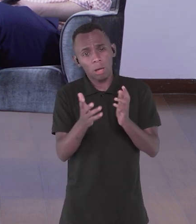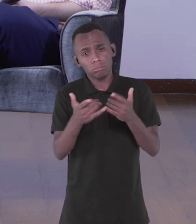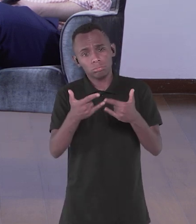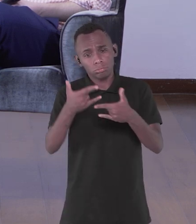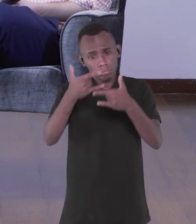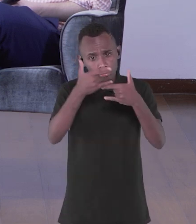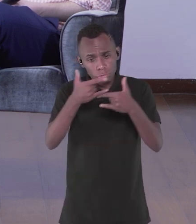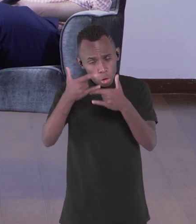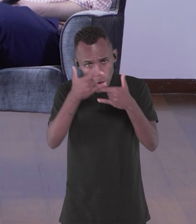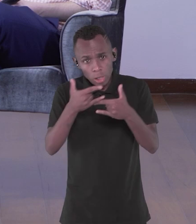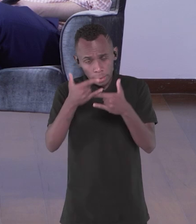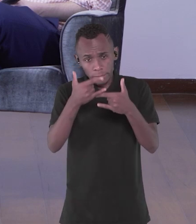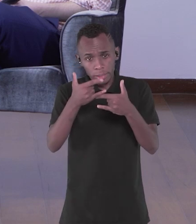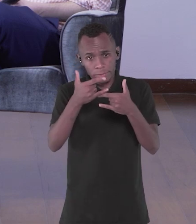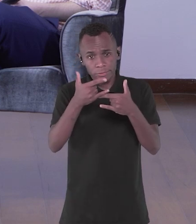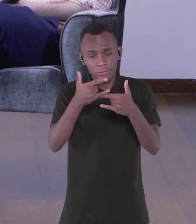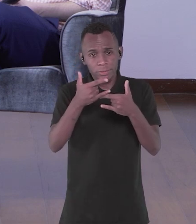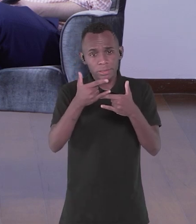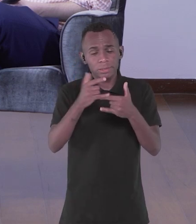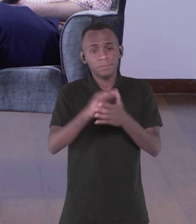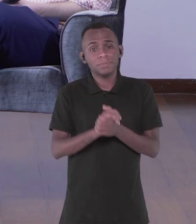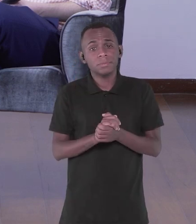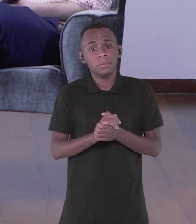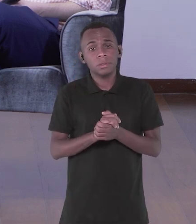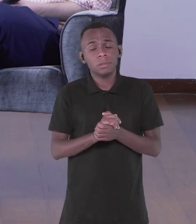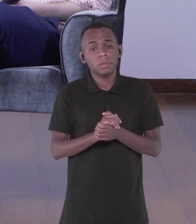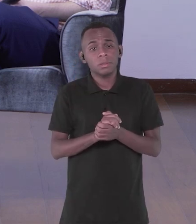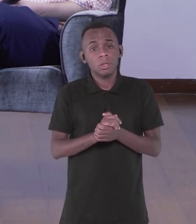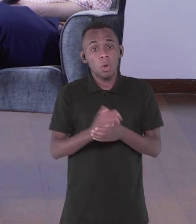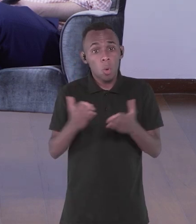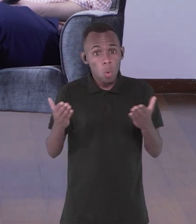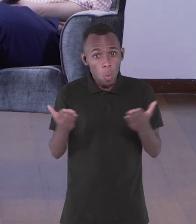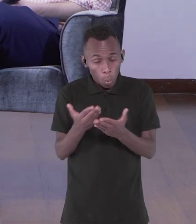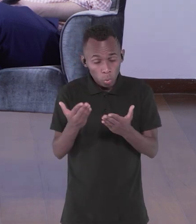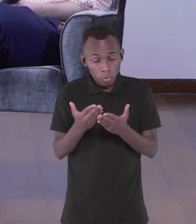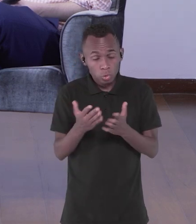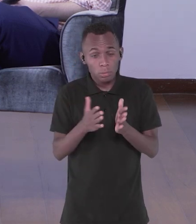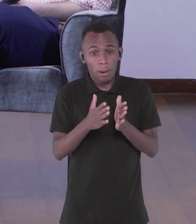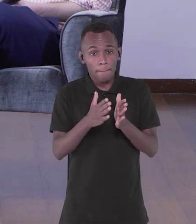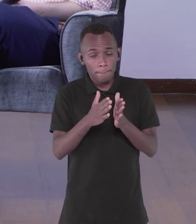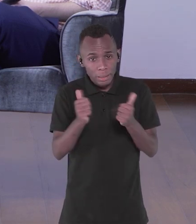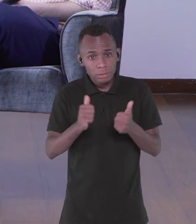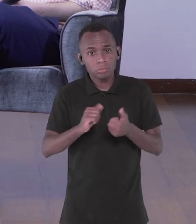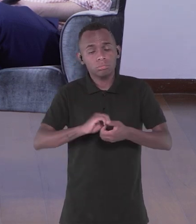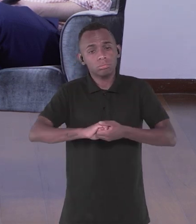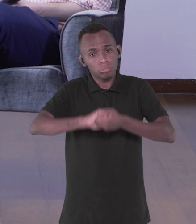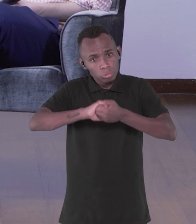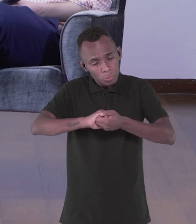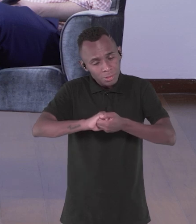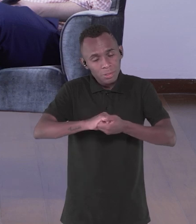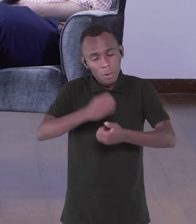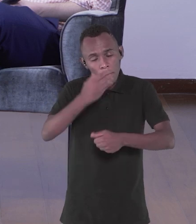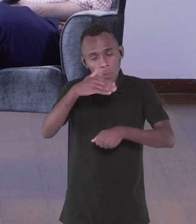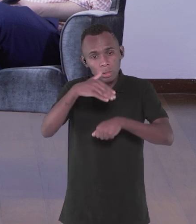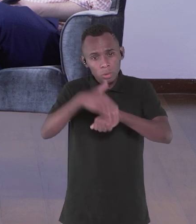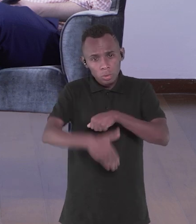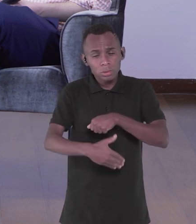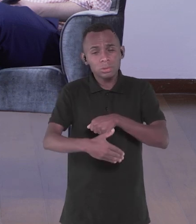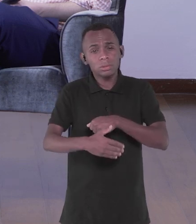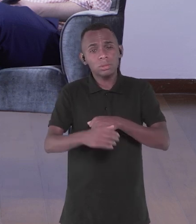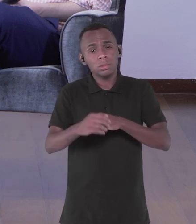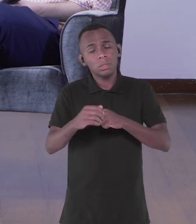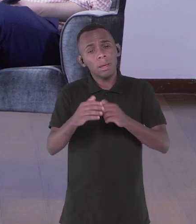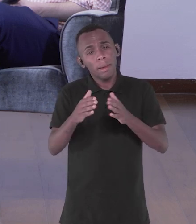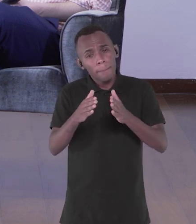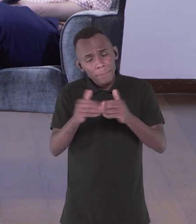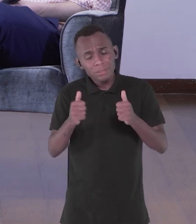Chad. Ele é um homem branco, de cabelos grisalhos e pouca barba. Jamil usa um óculos de haste verde,